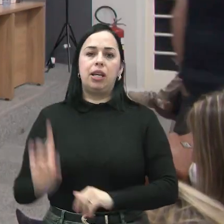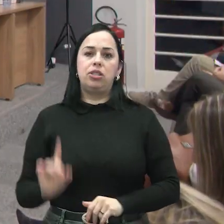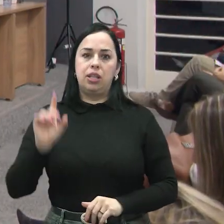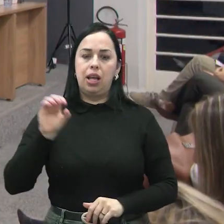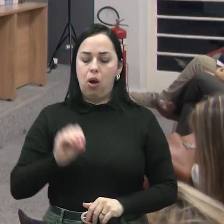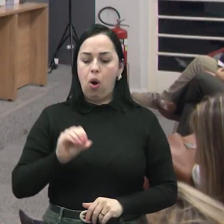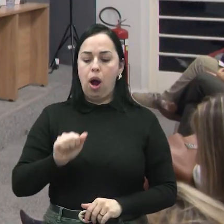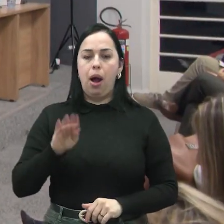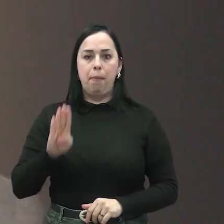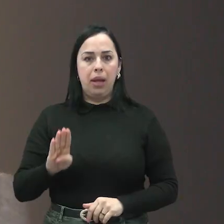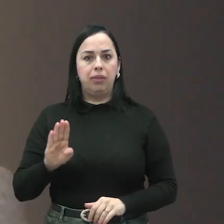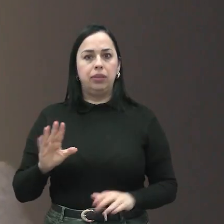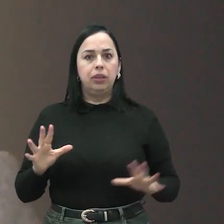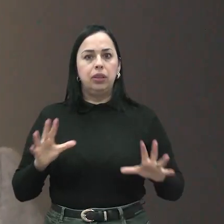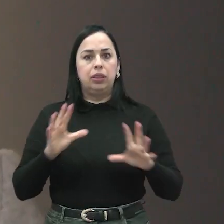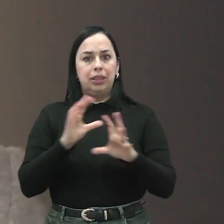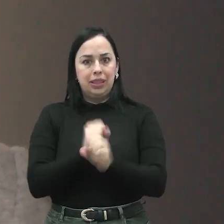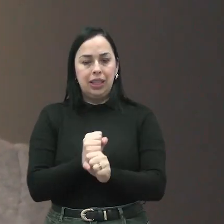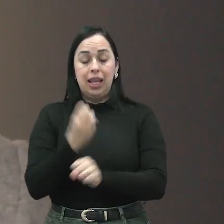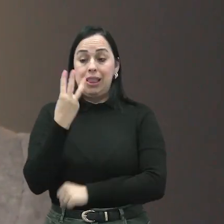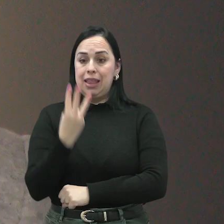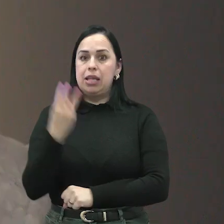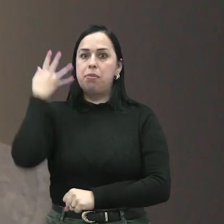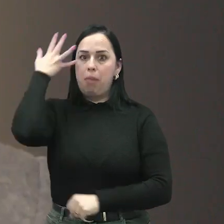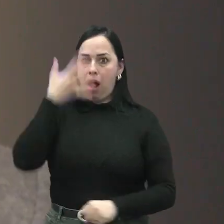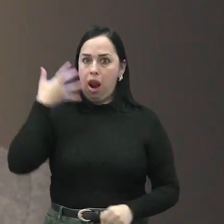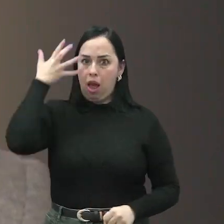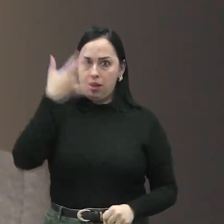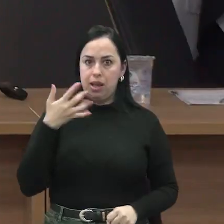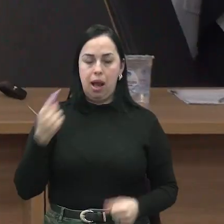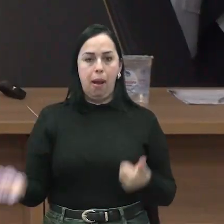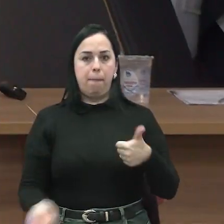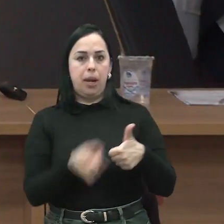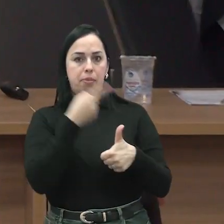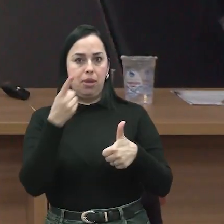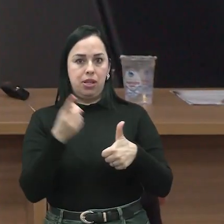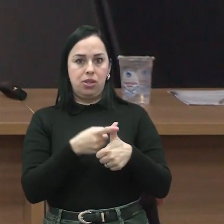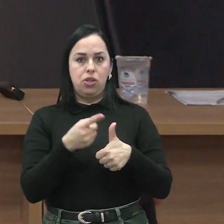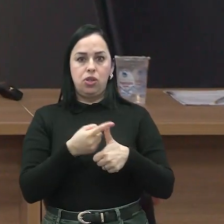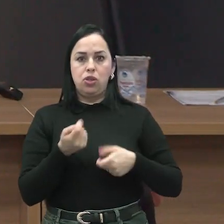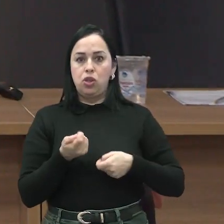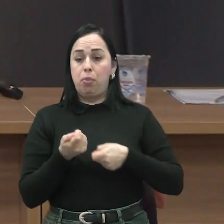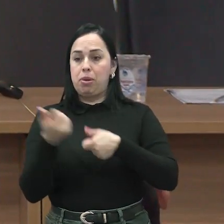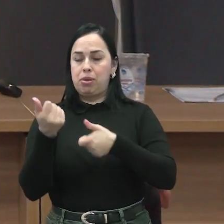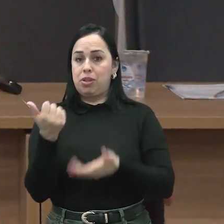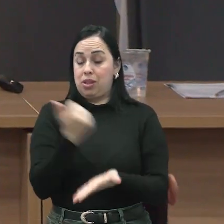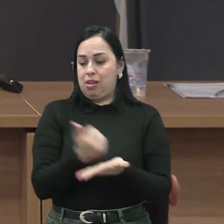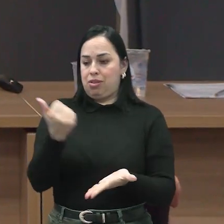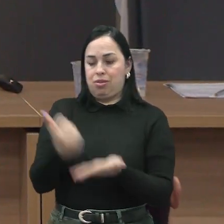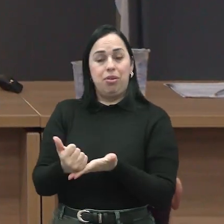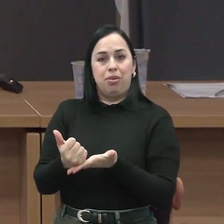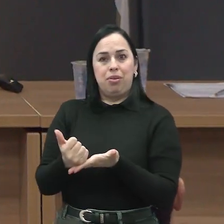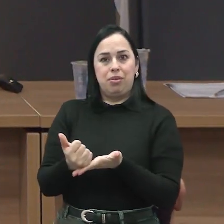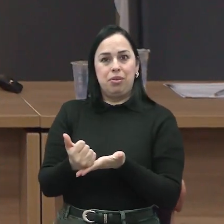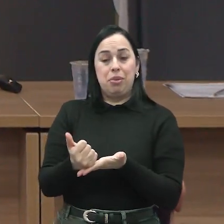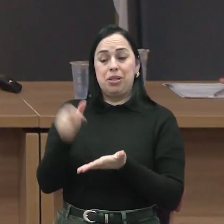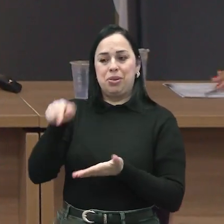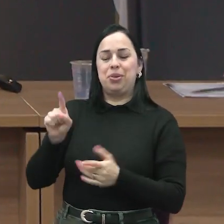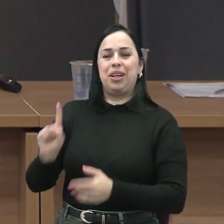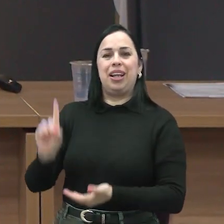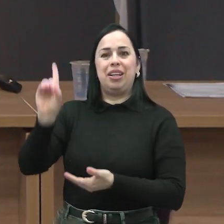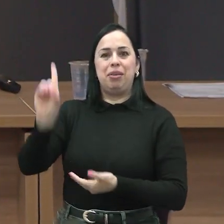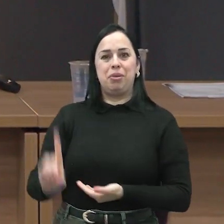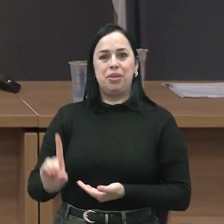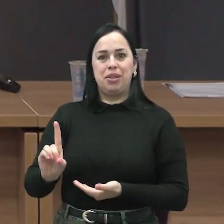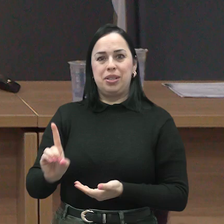de São José dos Campos. Ao todo, foram 3 palestras. A primeira sobre benefícios da contratação de pessoas